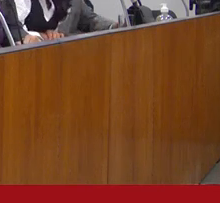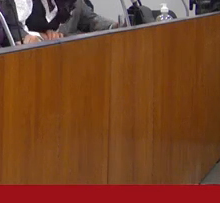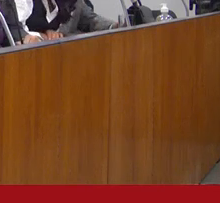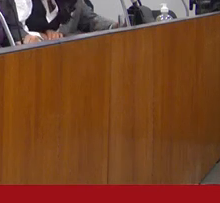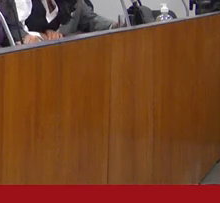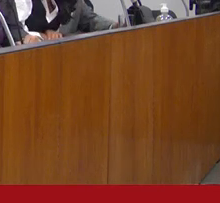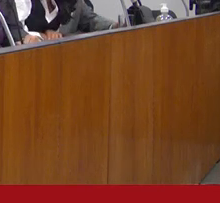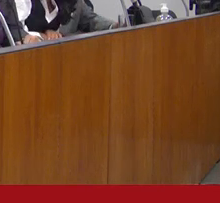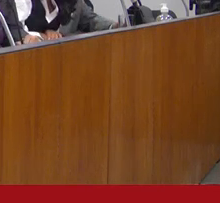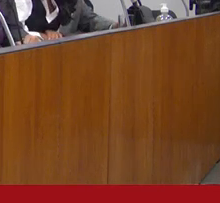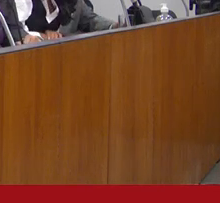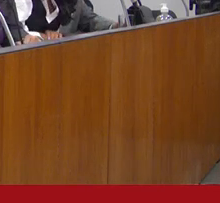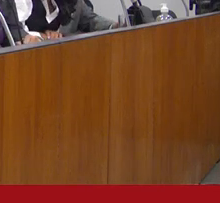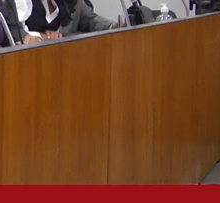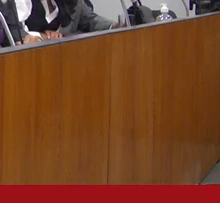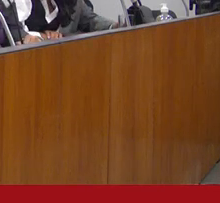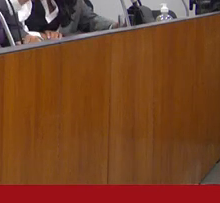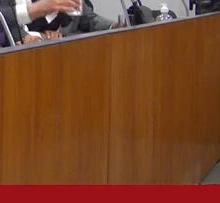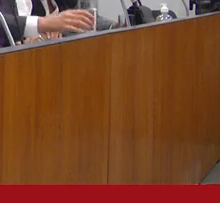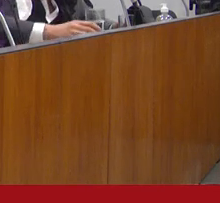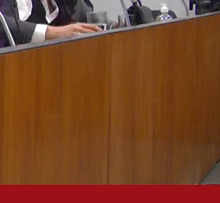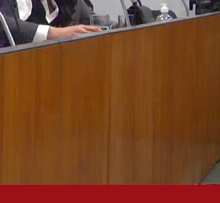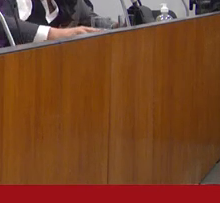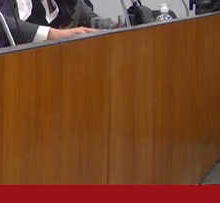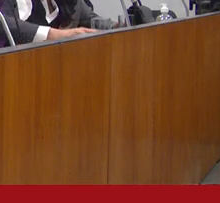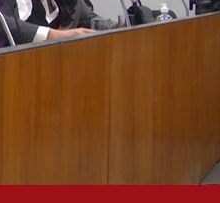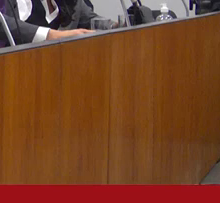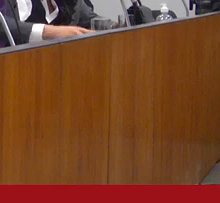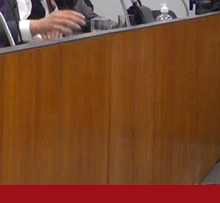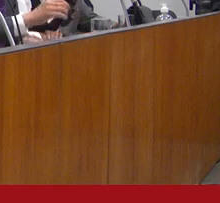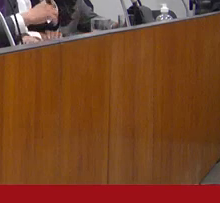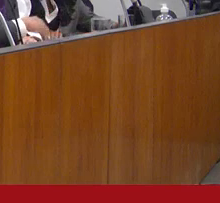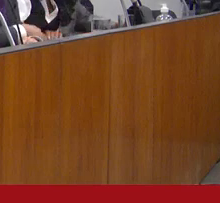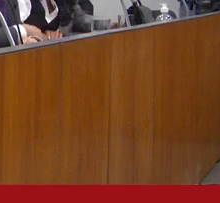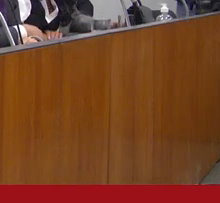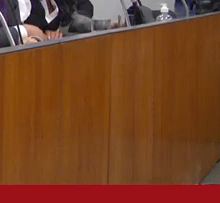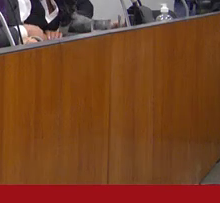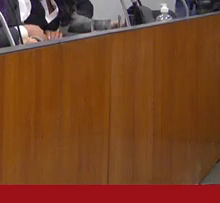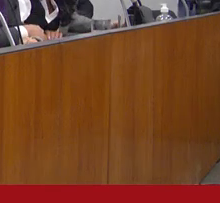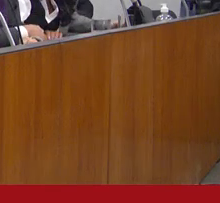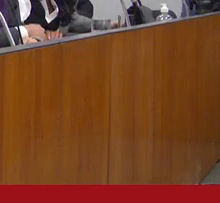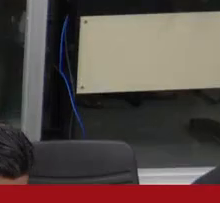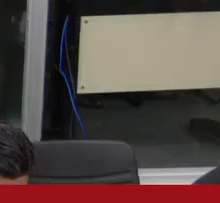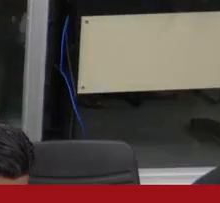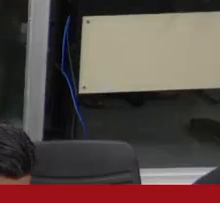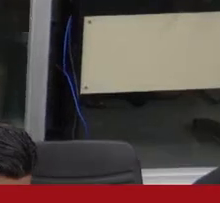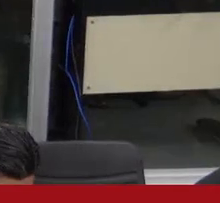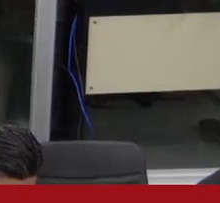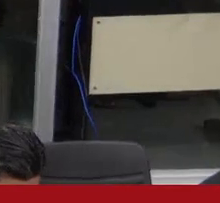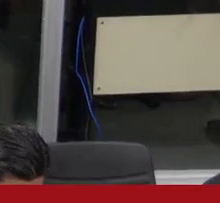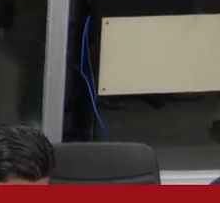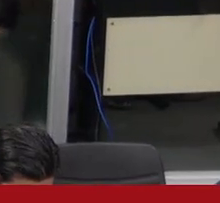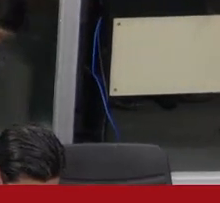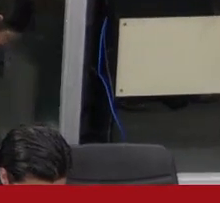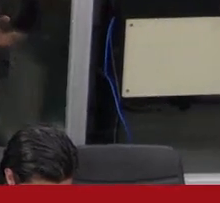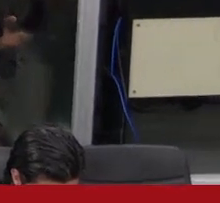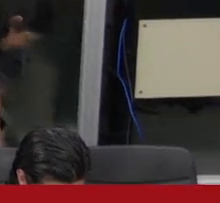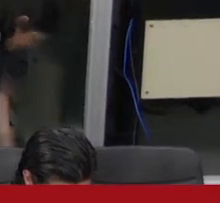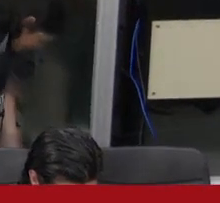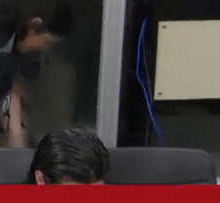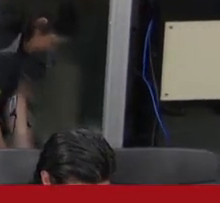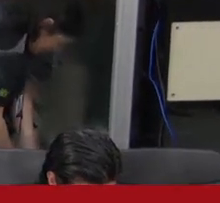outra reunião sendo realizada na casa. Sim. Lá tem capacidade para 168 pessoas sentarem de forma